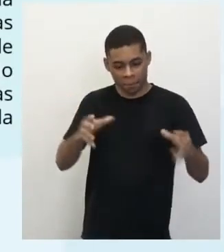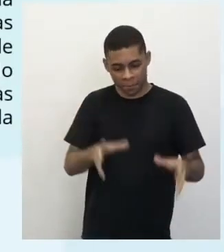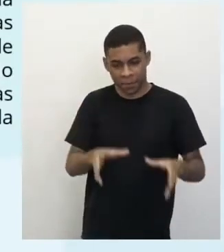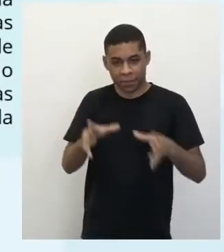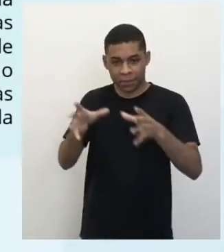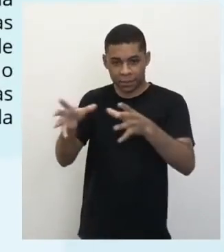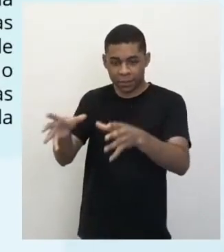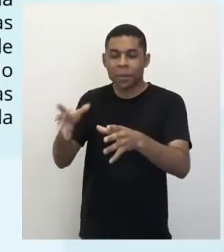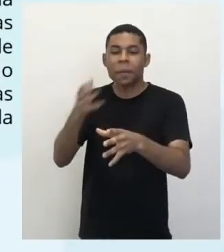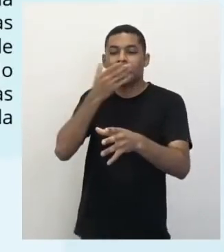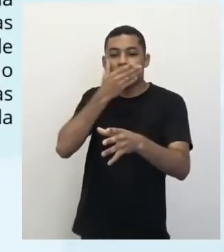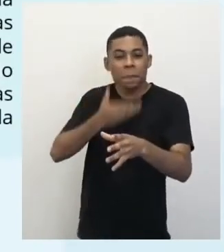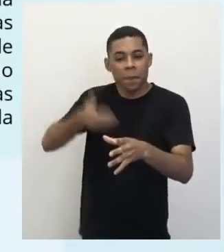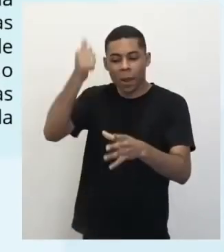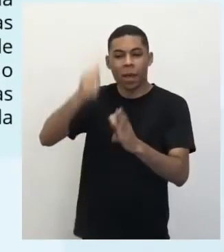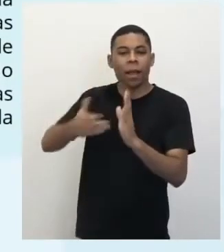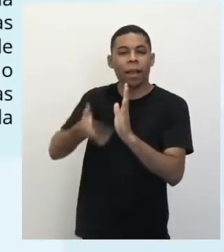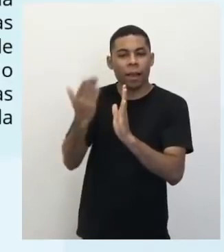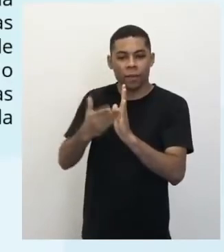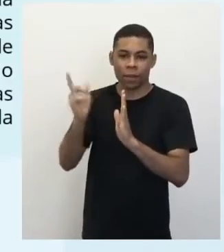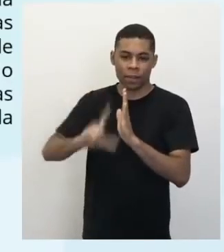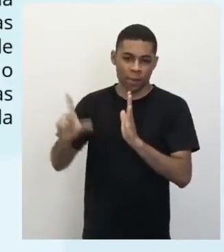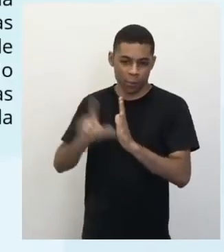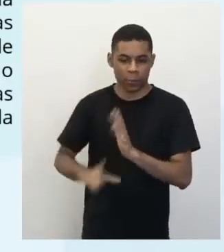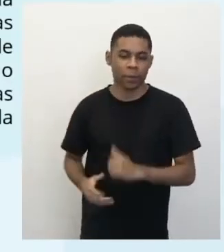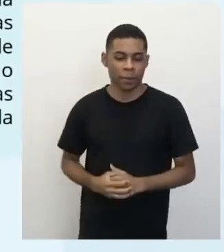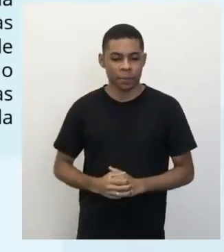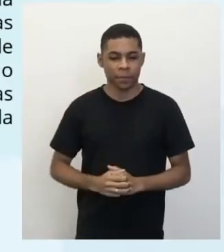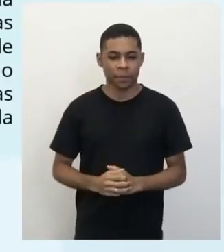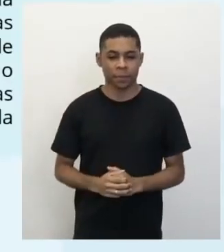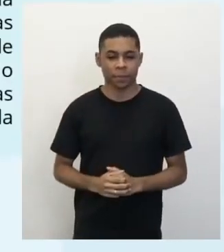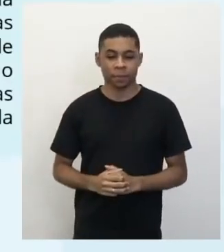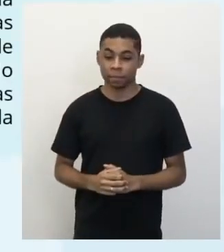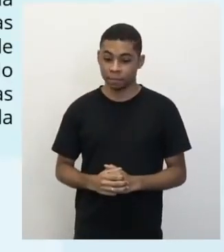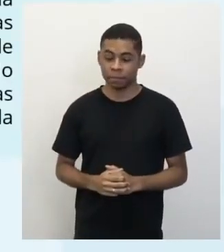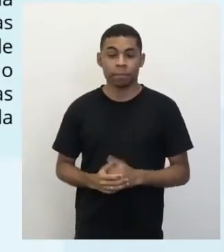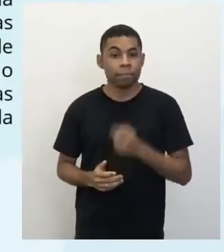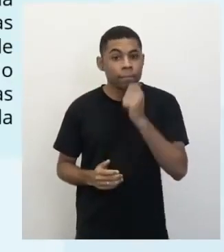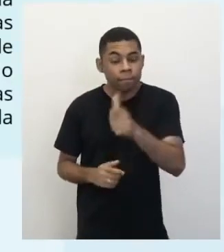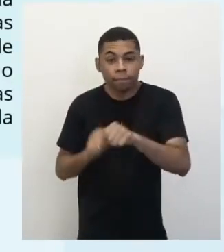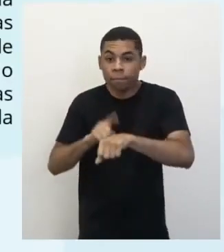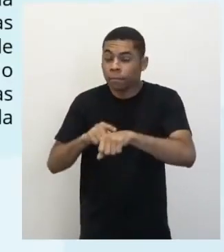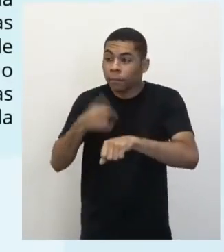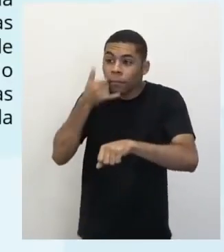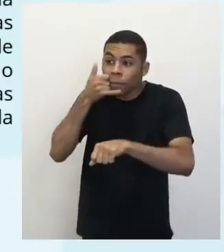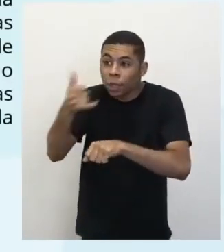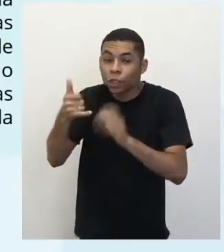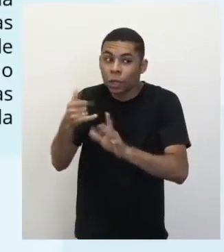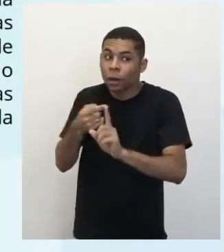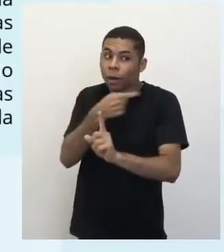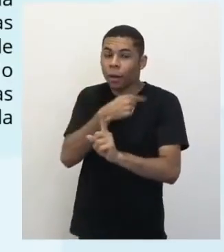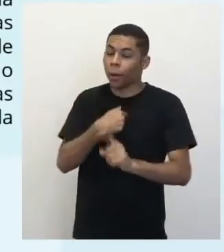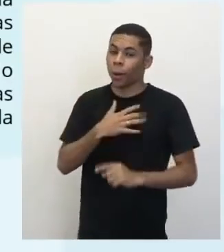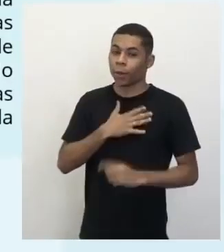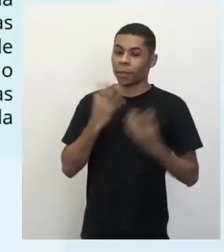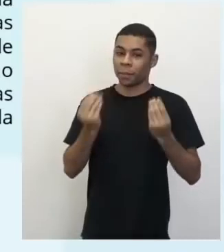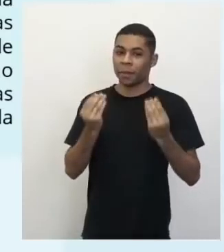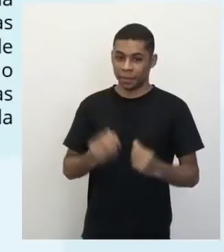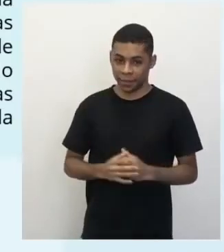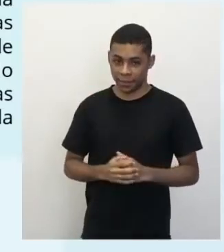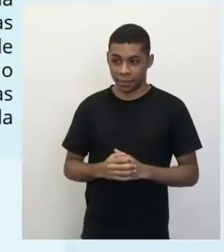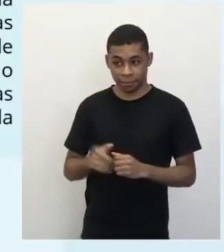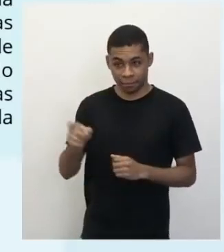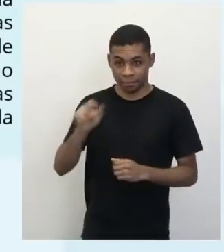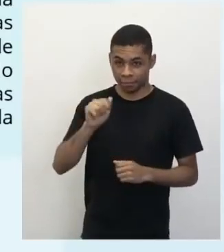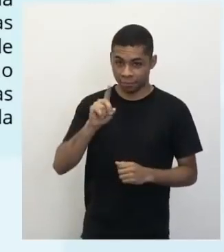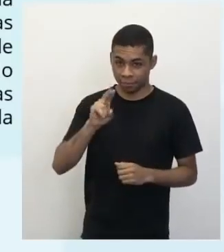com o melhor da literatura. Acabei de falar com ele por telefone e gostei muito, no caso de